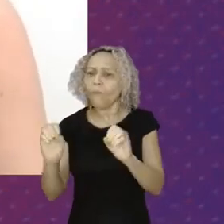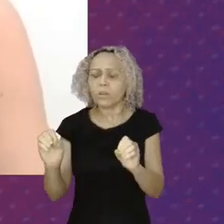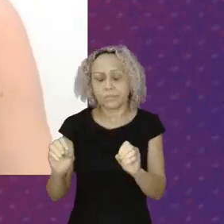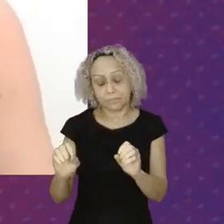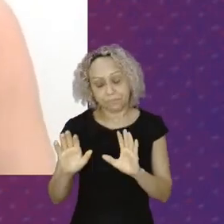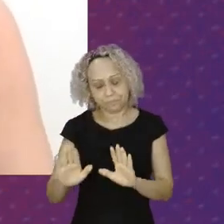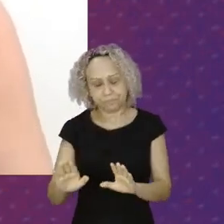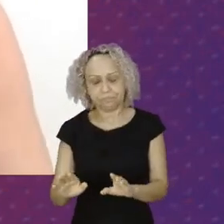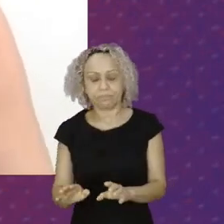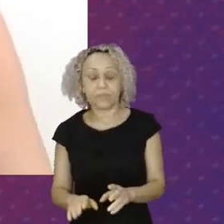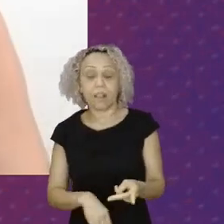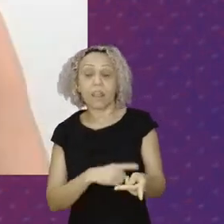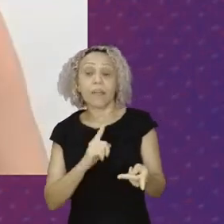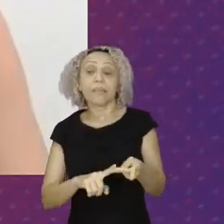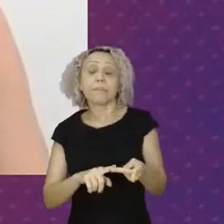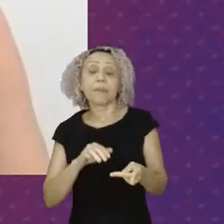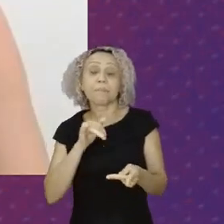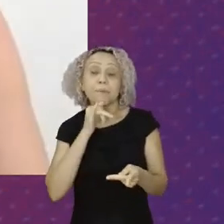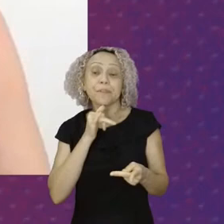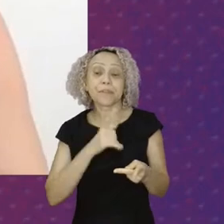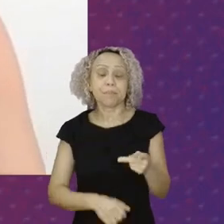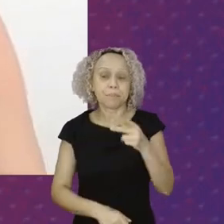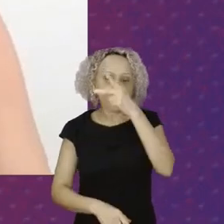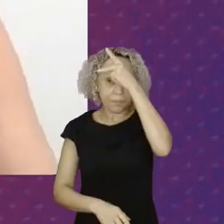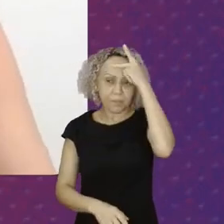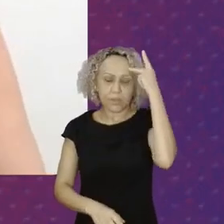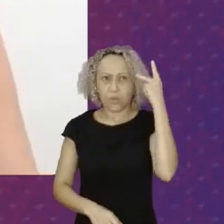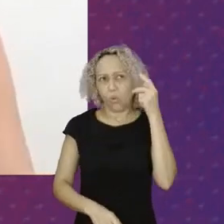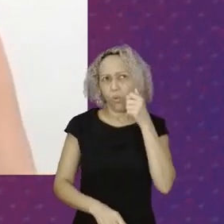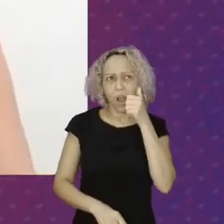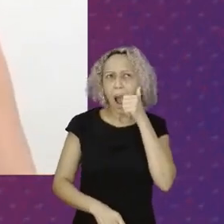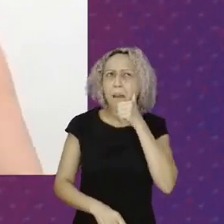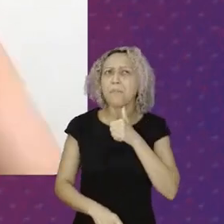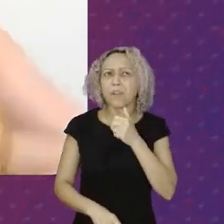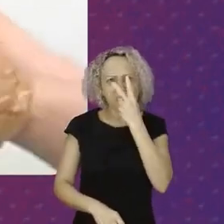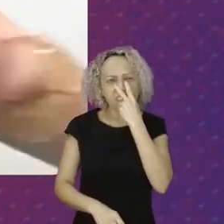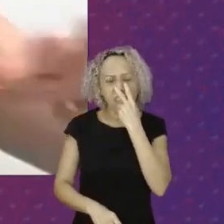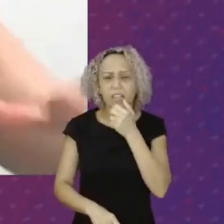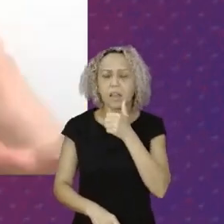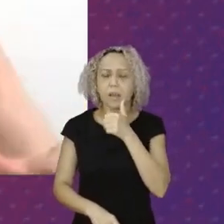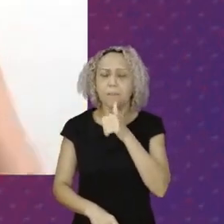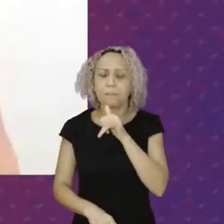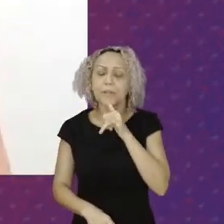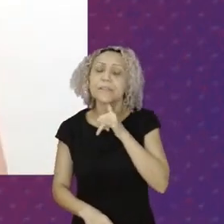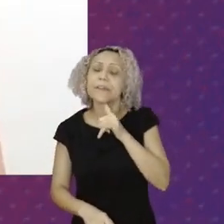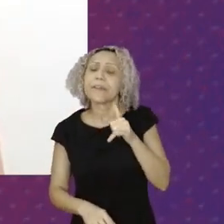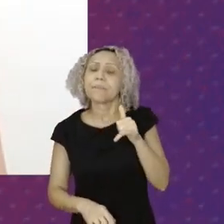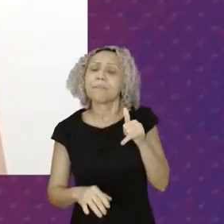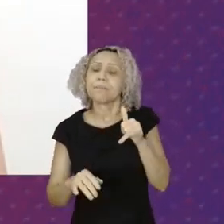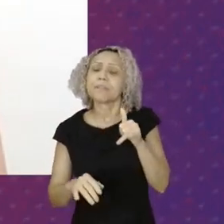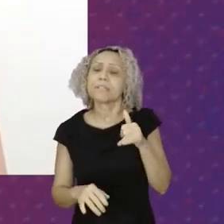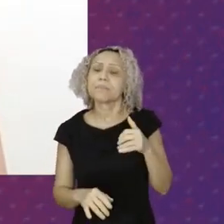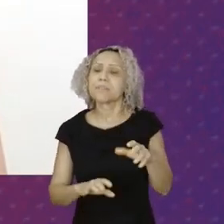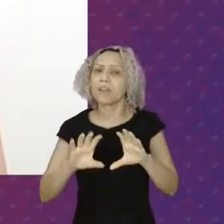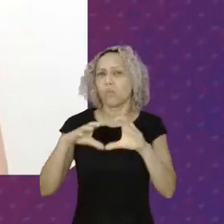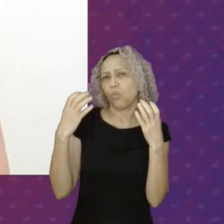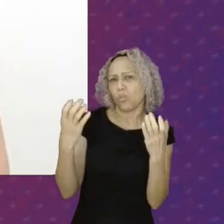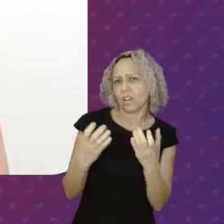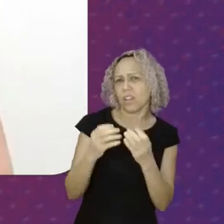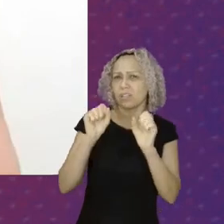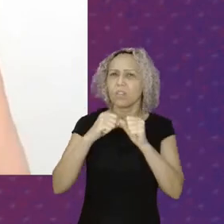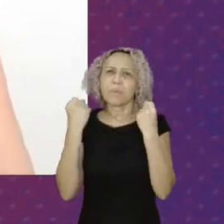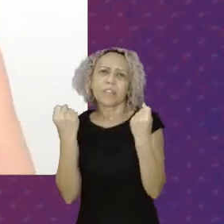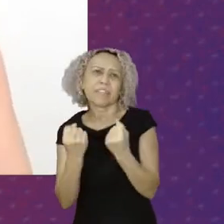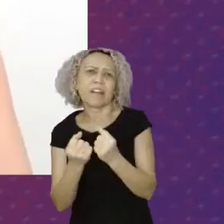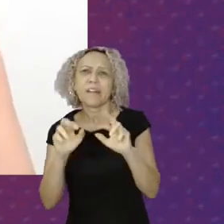presencial também não há qualquer cuidado com essa equiparação de oportunidades,